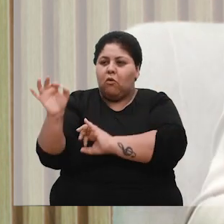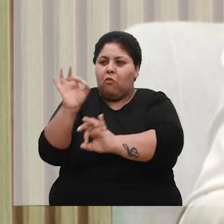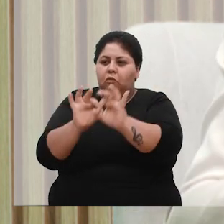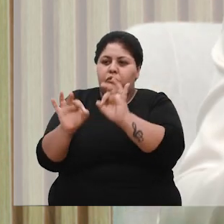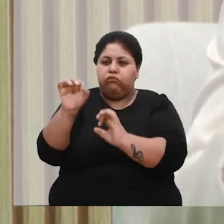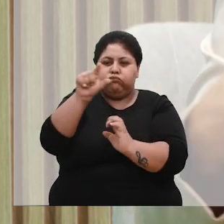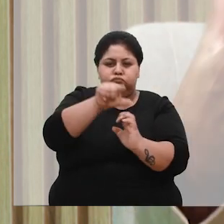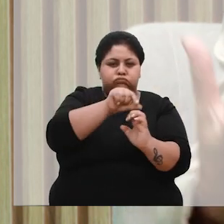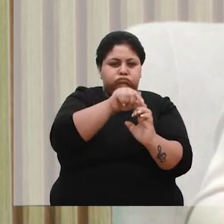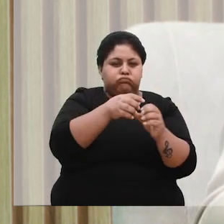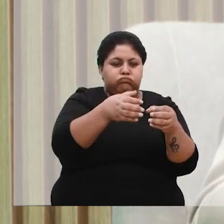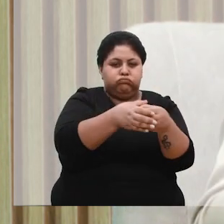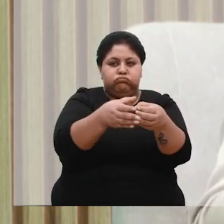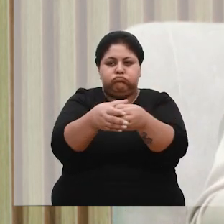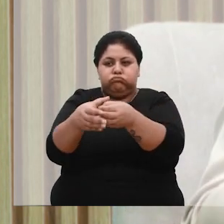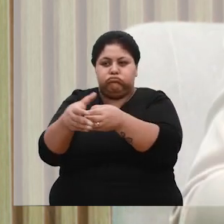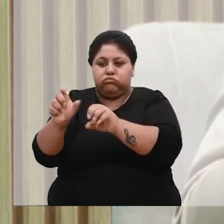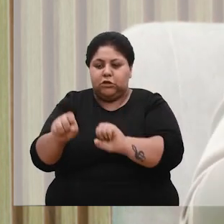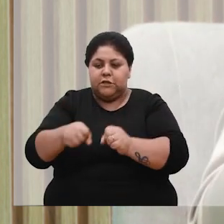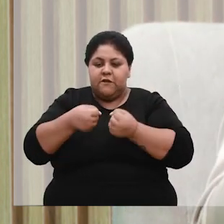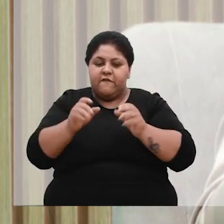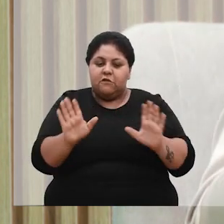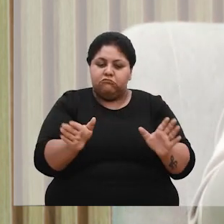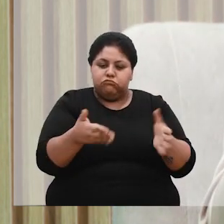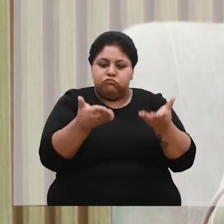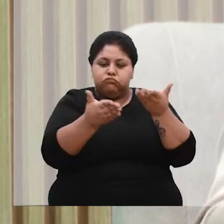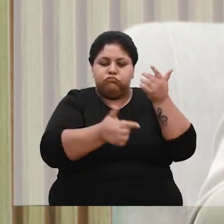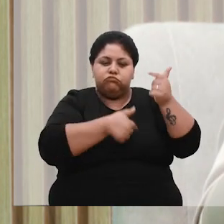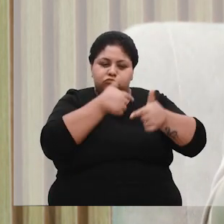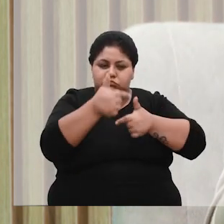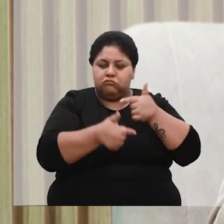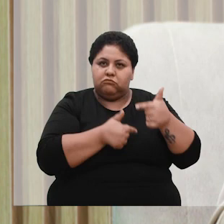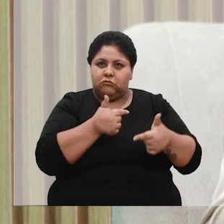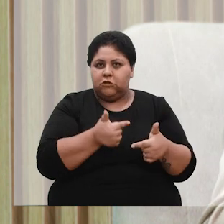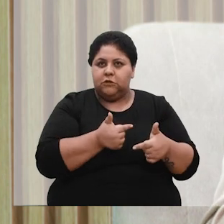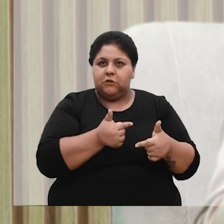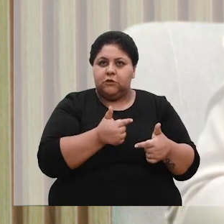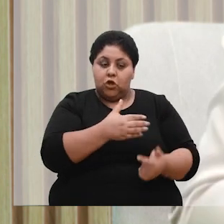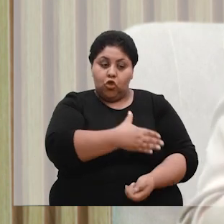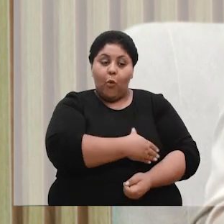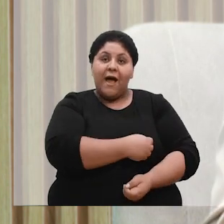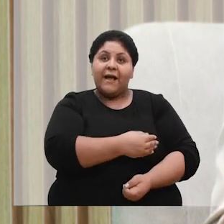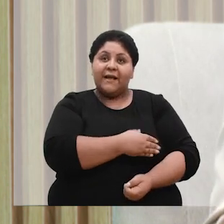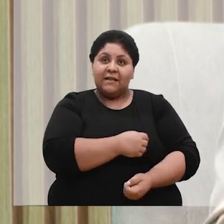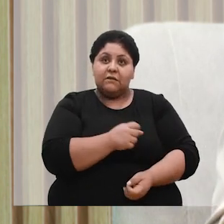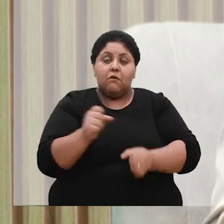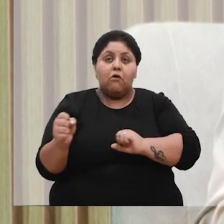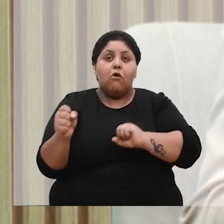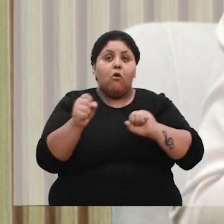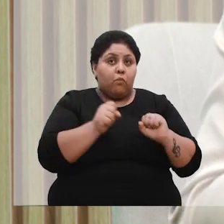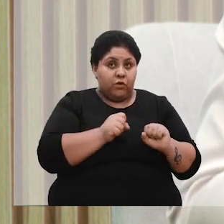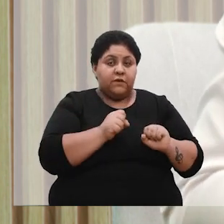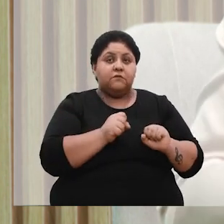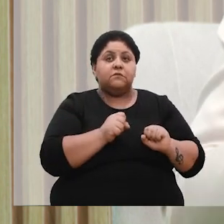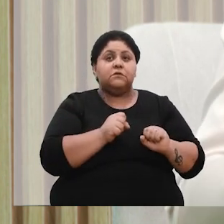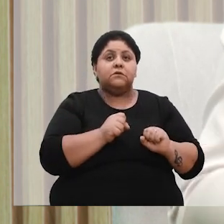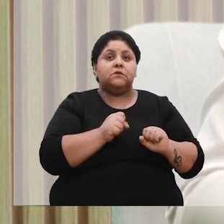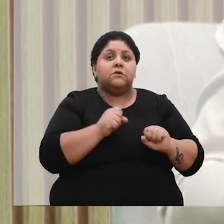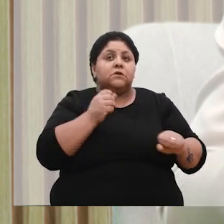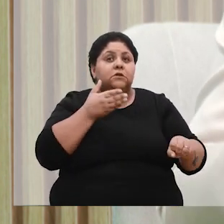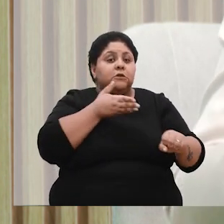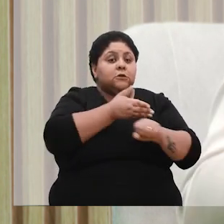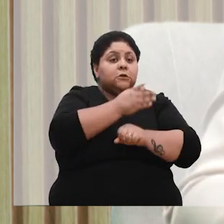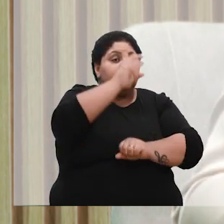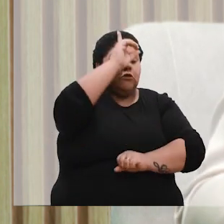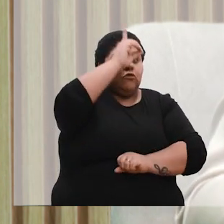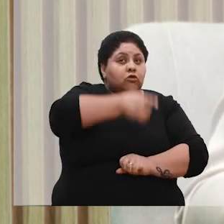entidades, várias organizações, vários grupos que defendem, incentivam e trabalham, né, sobre a questão do aleitamento, pudessem